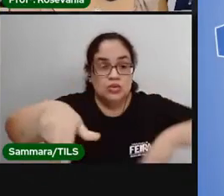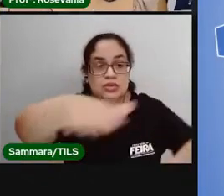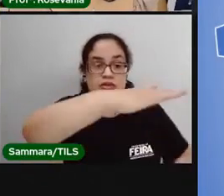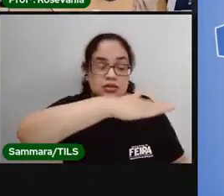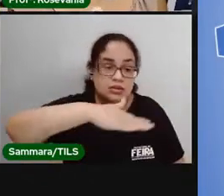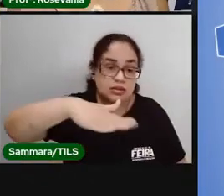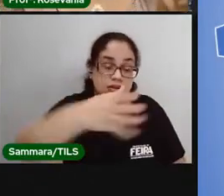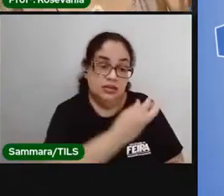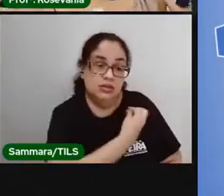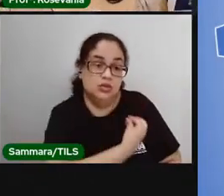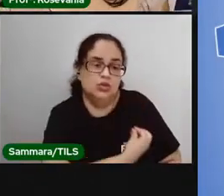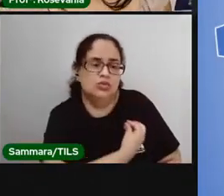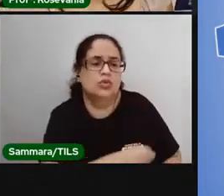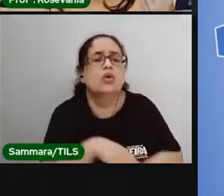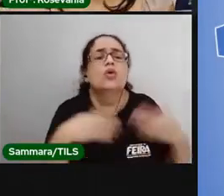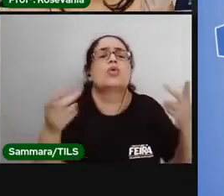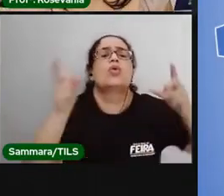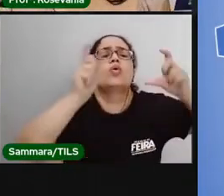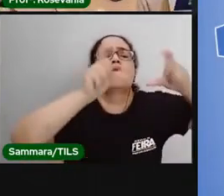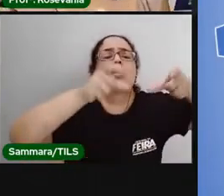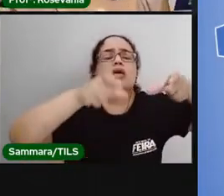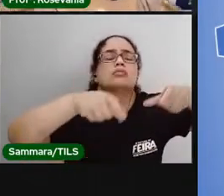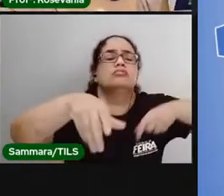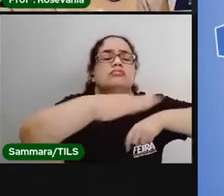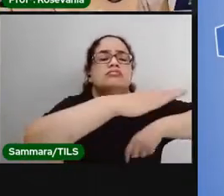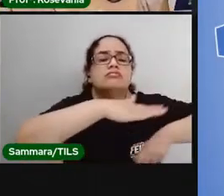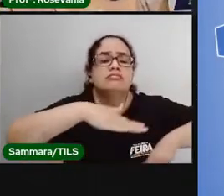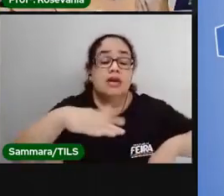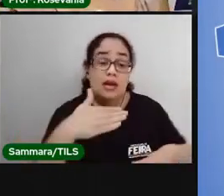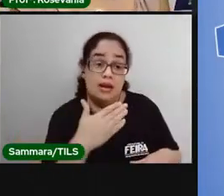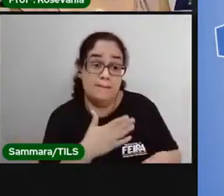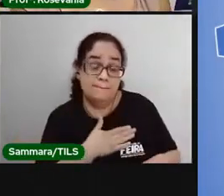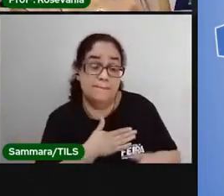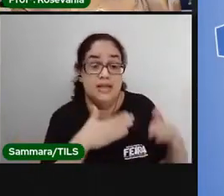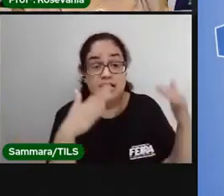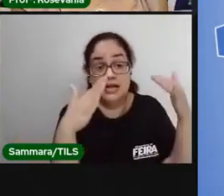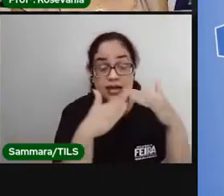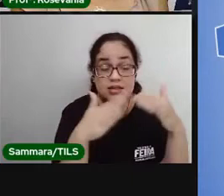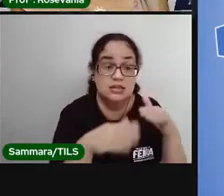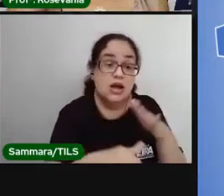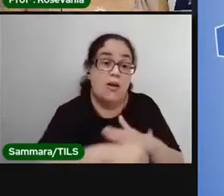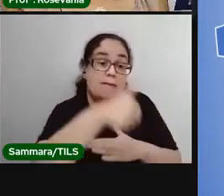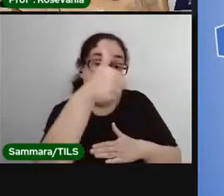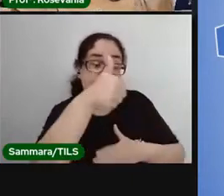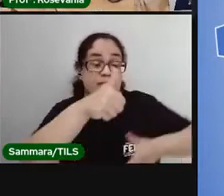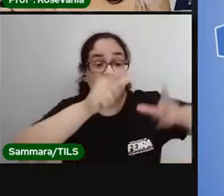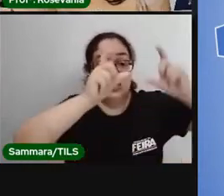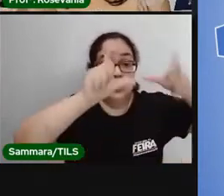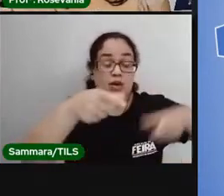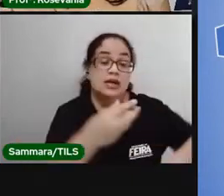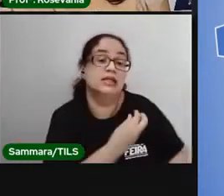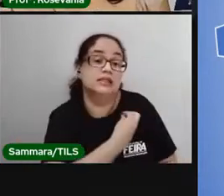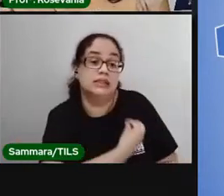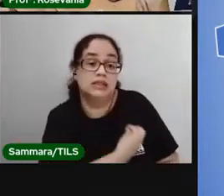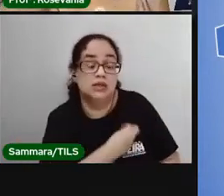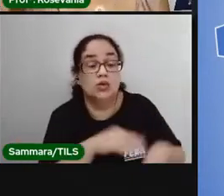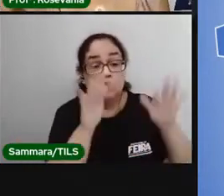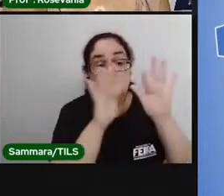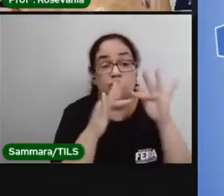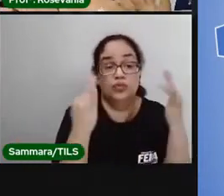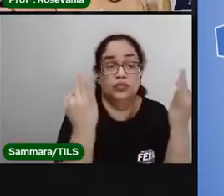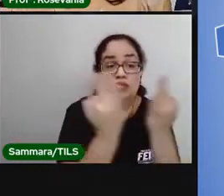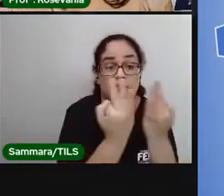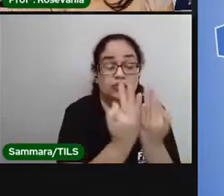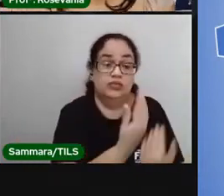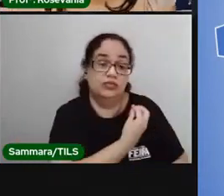do cotidiano. Quais são esses espaços? A minha casa é aquele primeiro lugar ali onde eu tenho convívio com os meus familiares, que